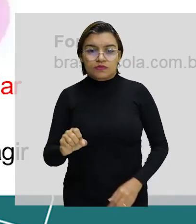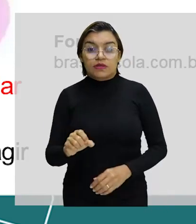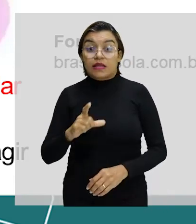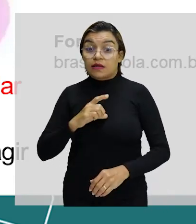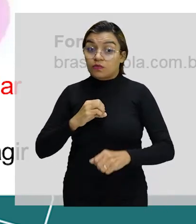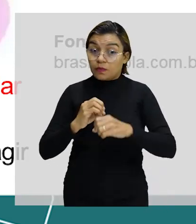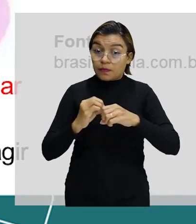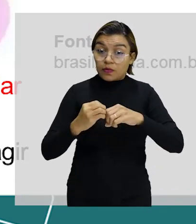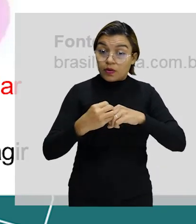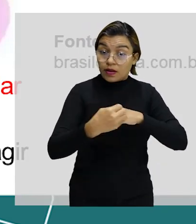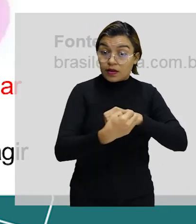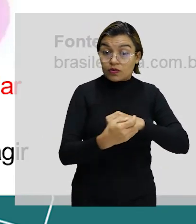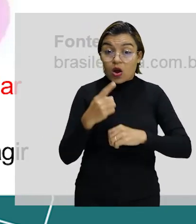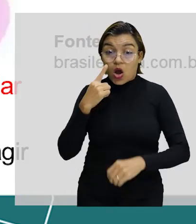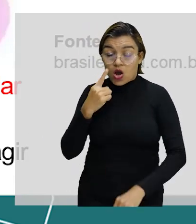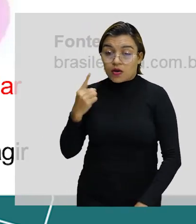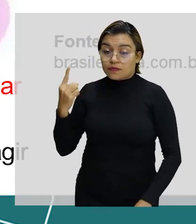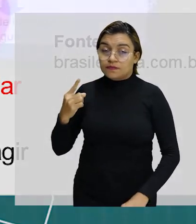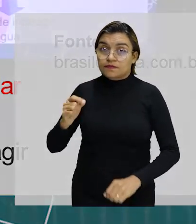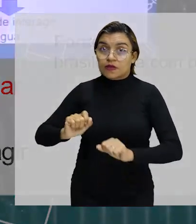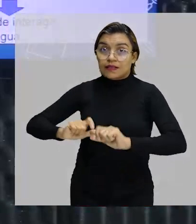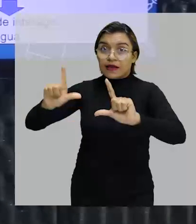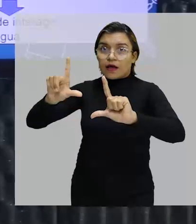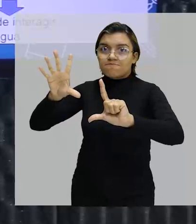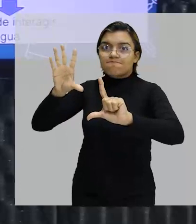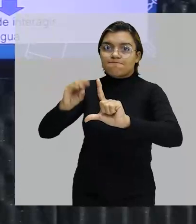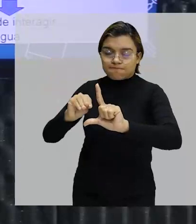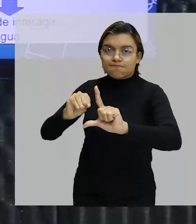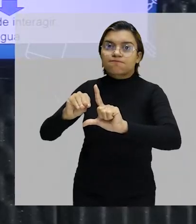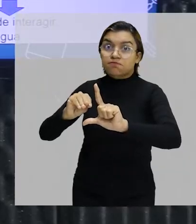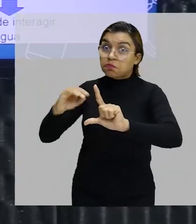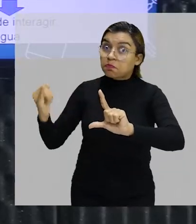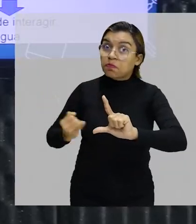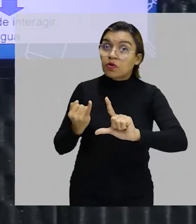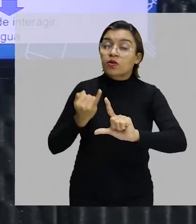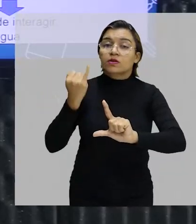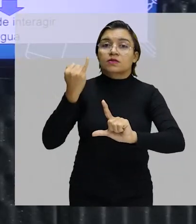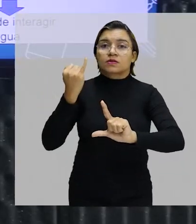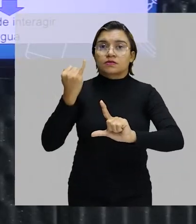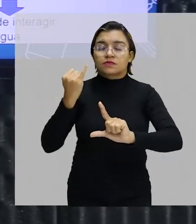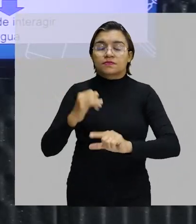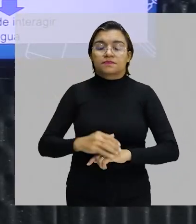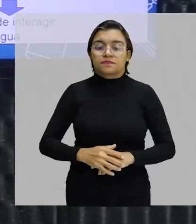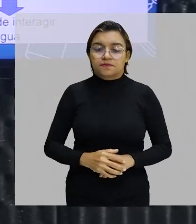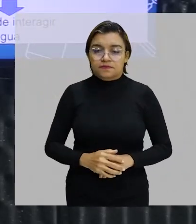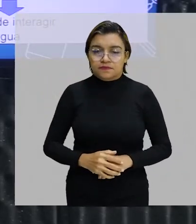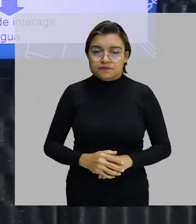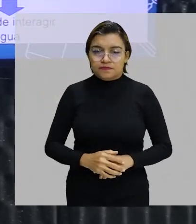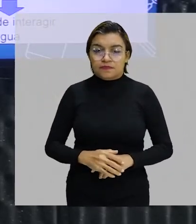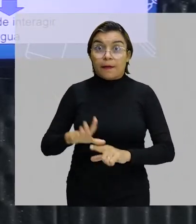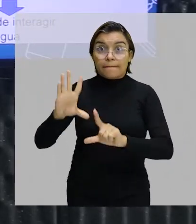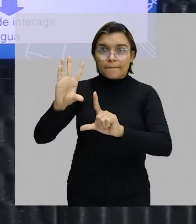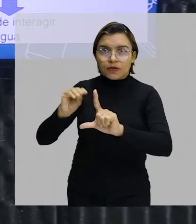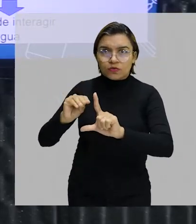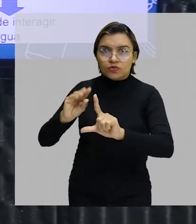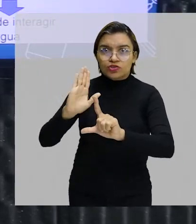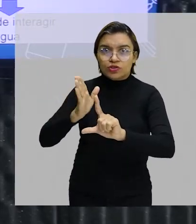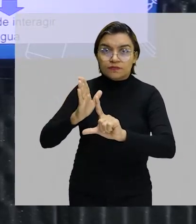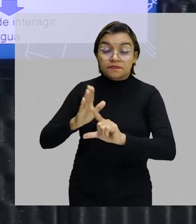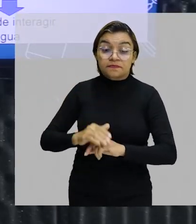só, agora eu quero que você printe a tela, é muito importante. 1, 2, 3, printou? Olha